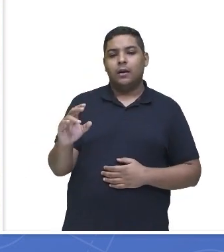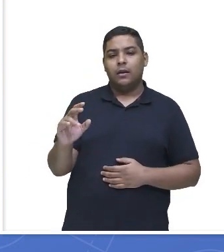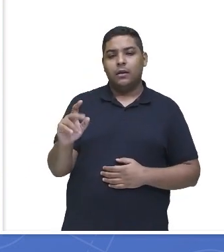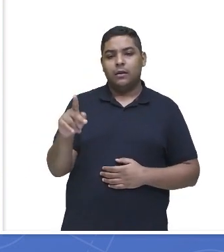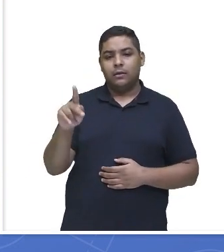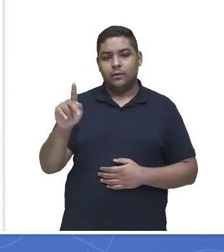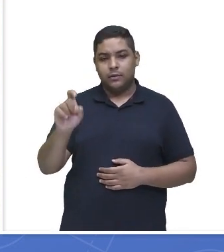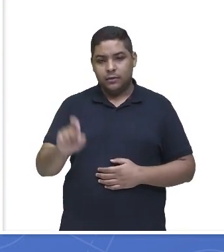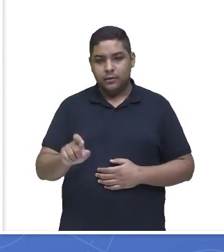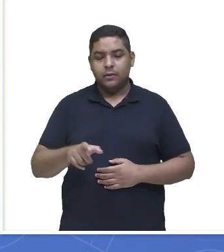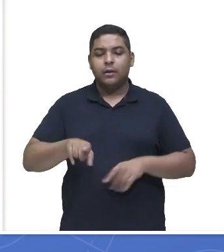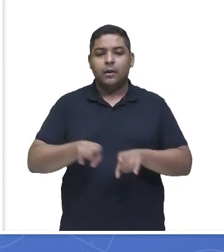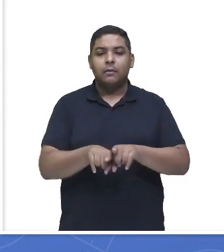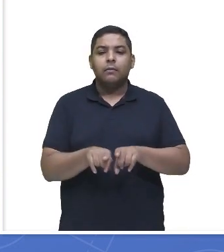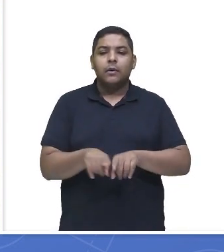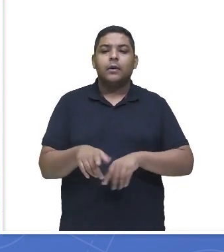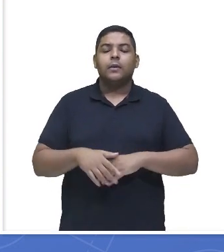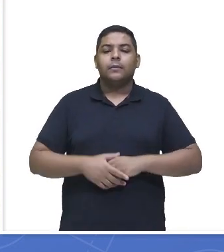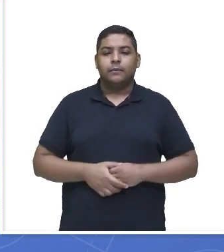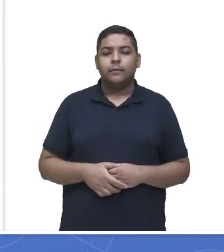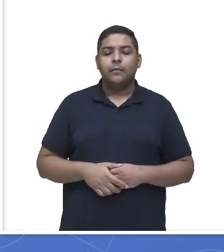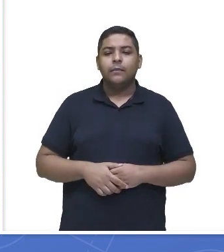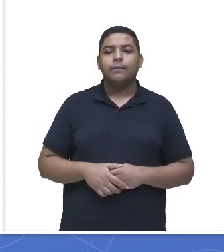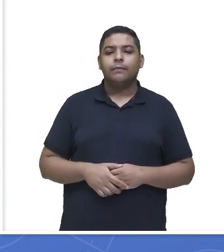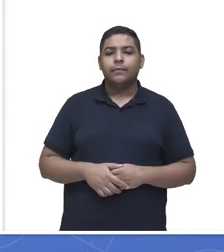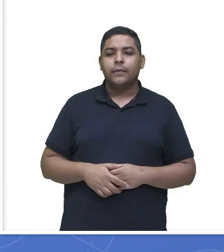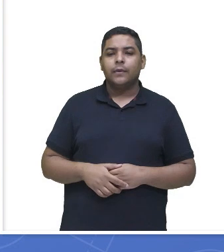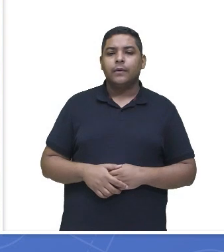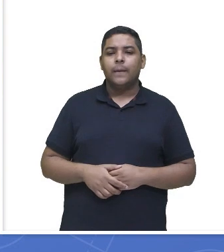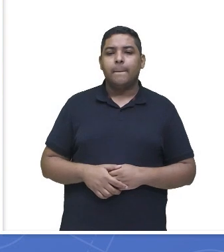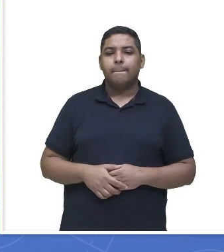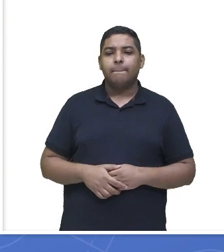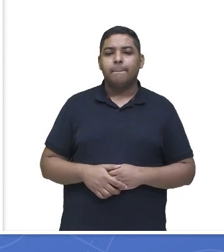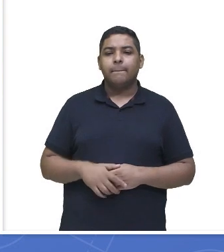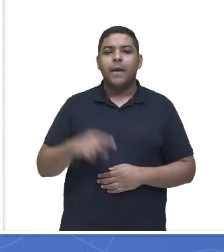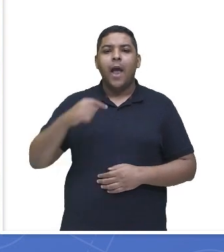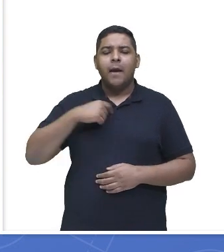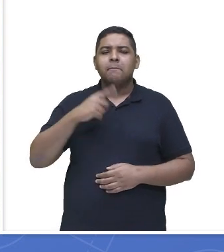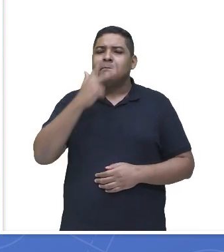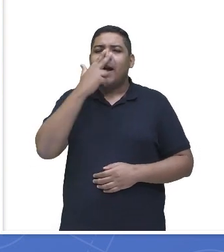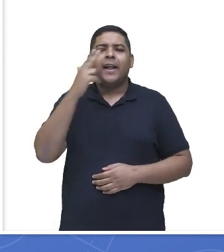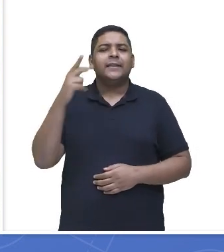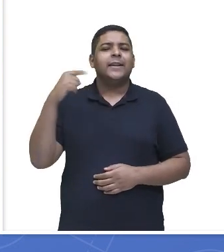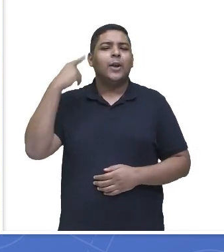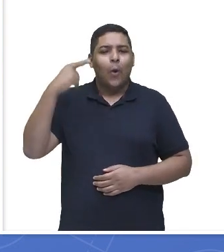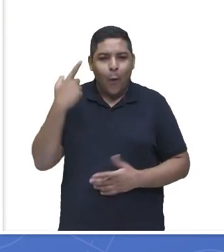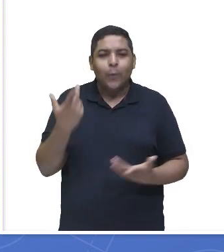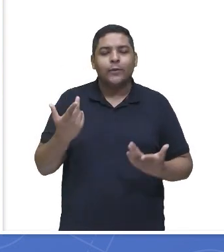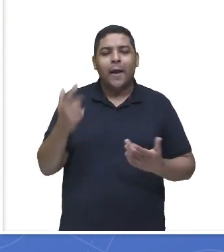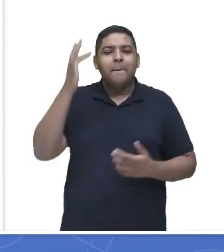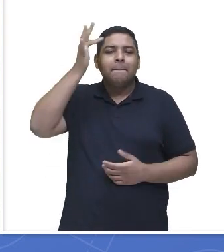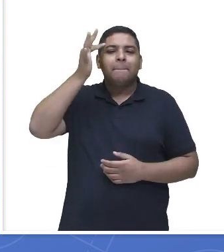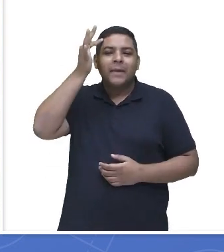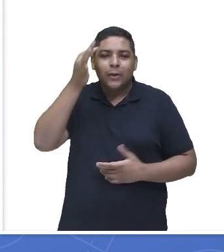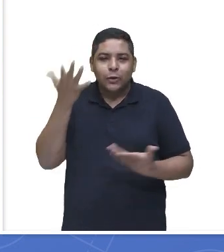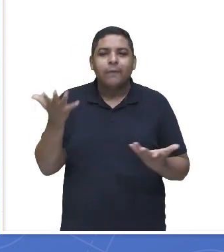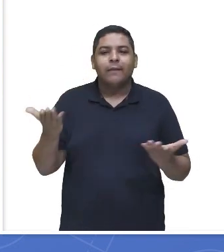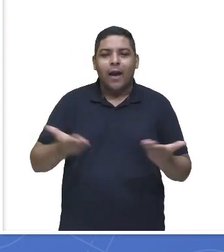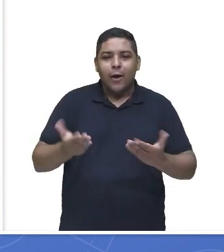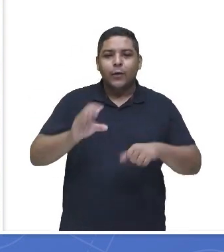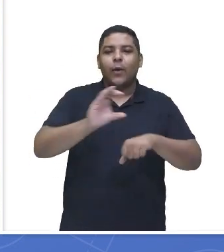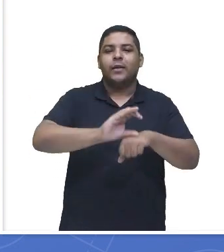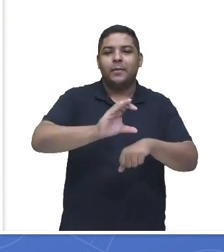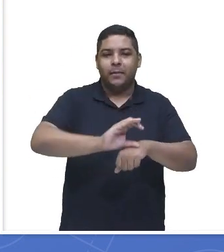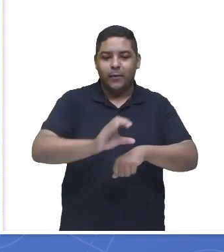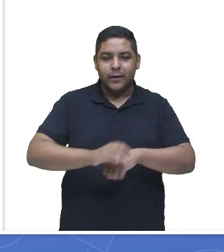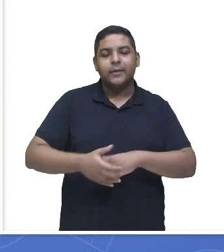faz pensar, toda essa galerinha aí que deixa a gente meio maluco nesse pensamento aí. Conseguiram ver? Olha só como é legal,